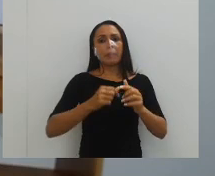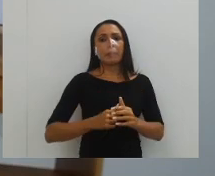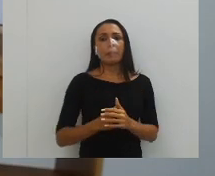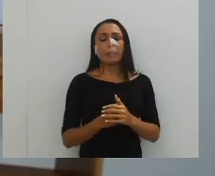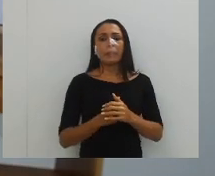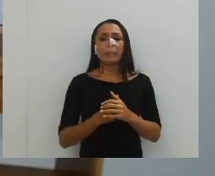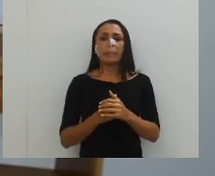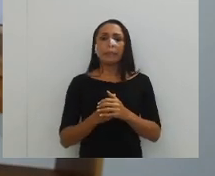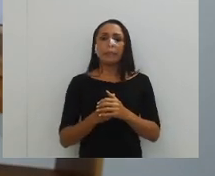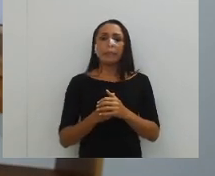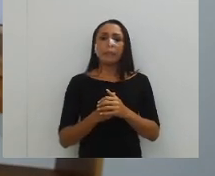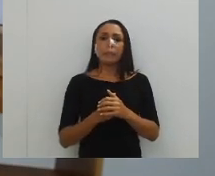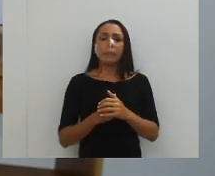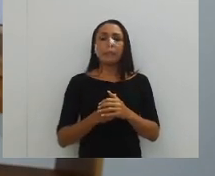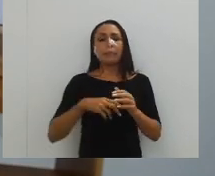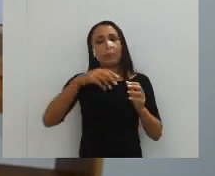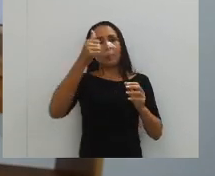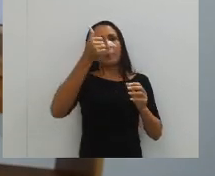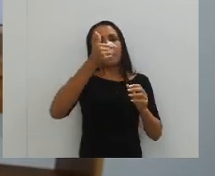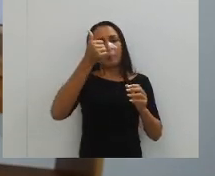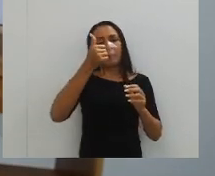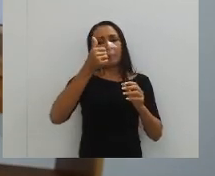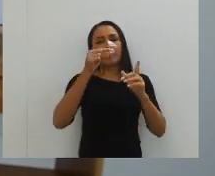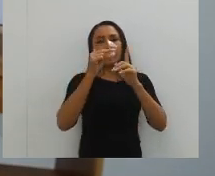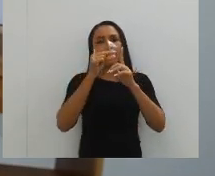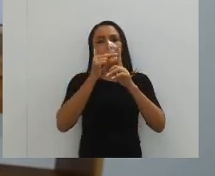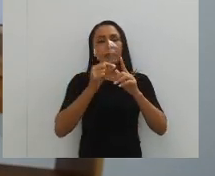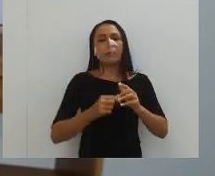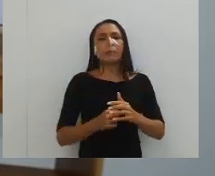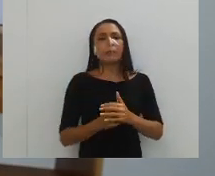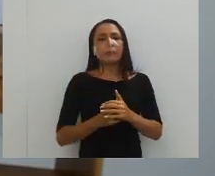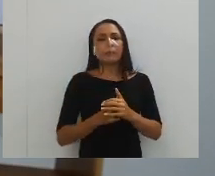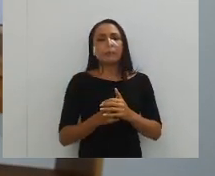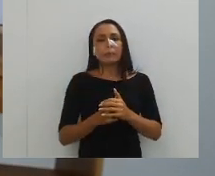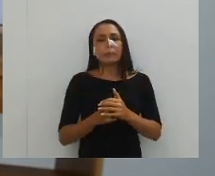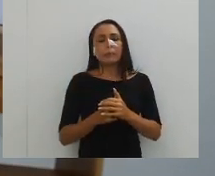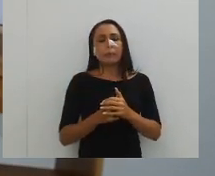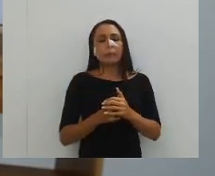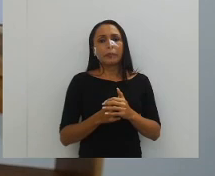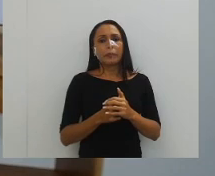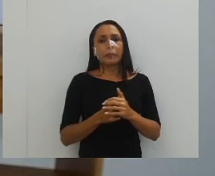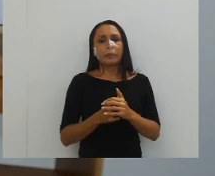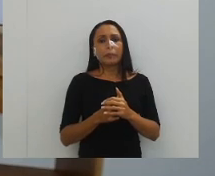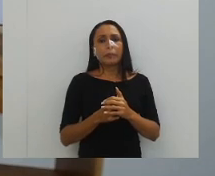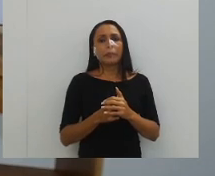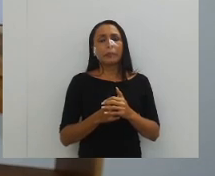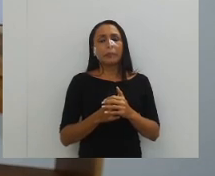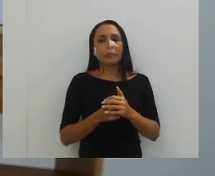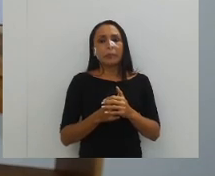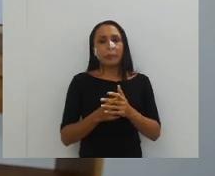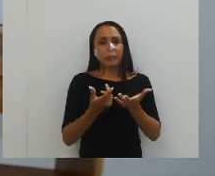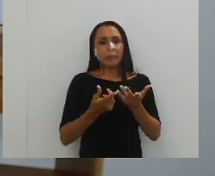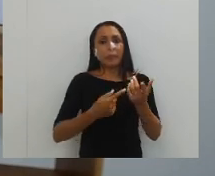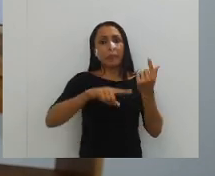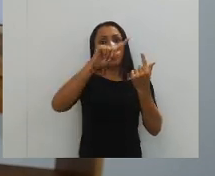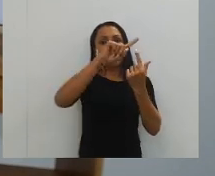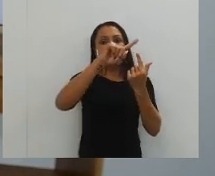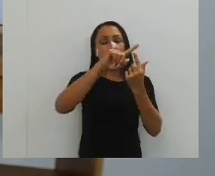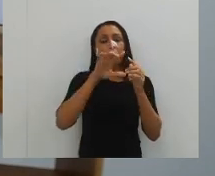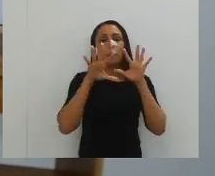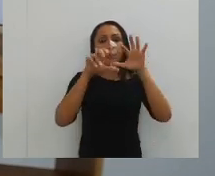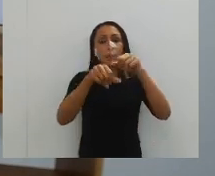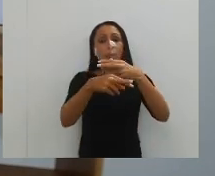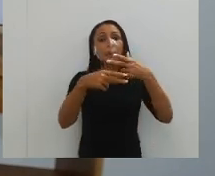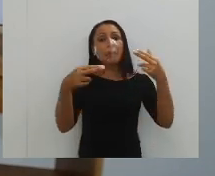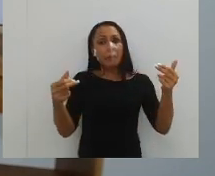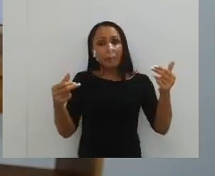genérica. Então vocês vão dizer que essa primeira palavra, preste atenção, ela corresponde ao gênero do animal. Aqui